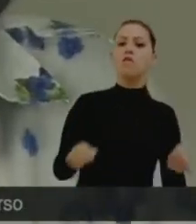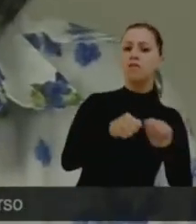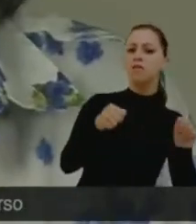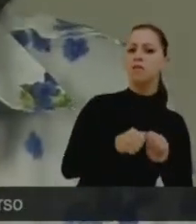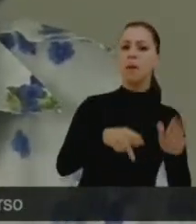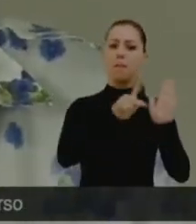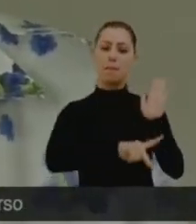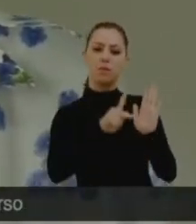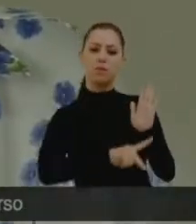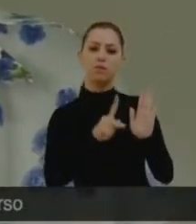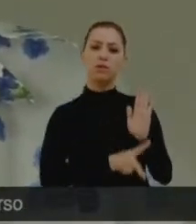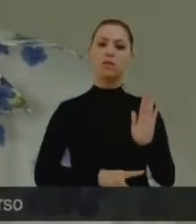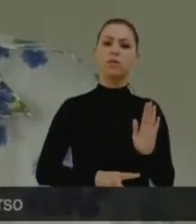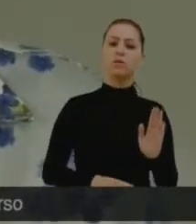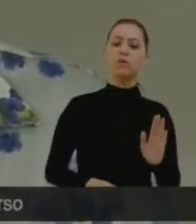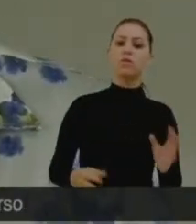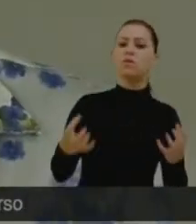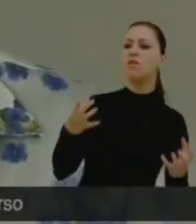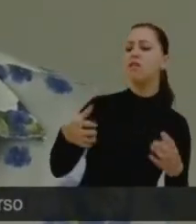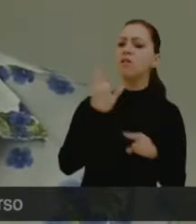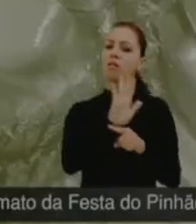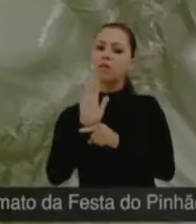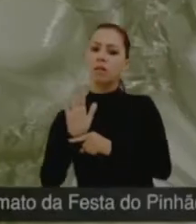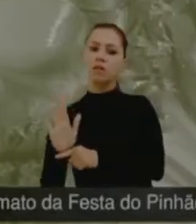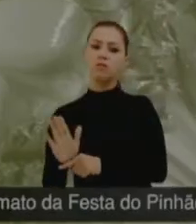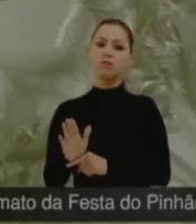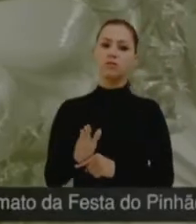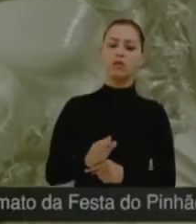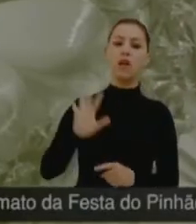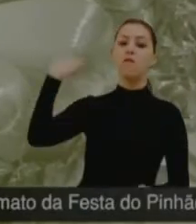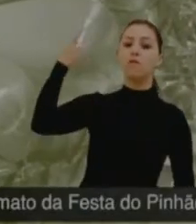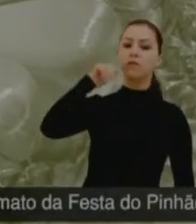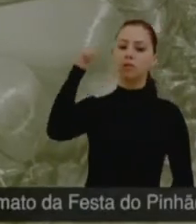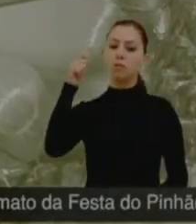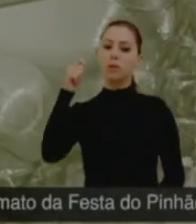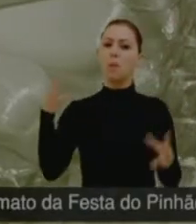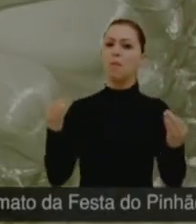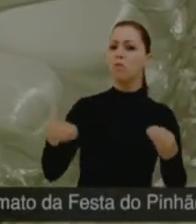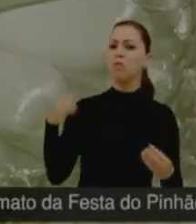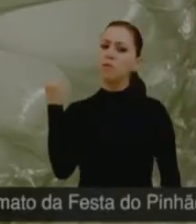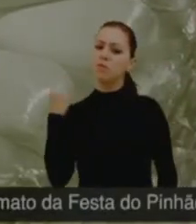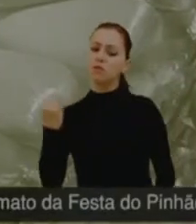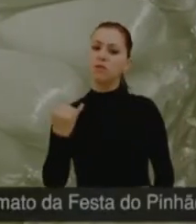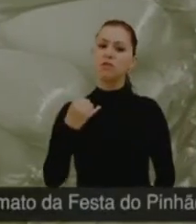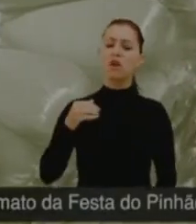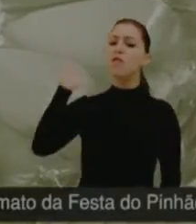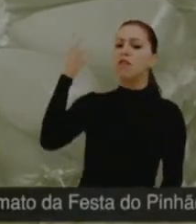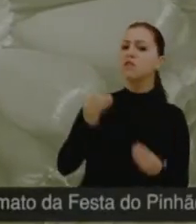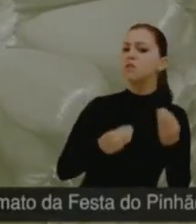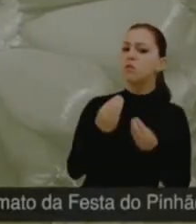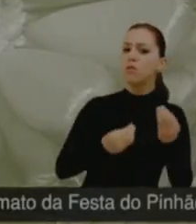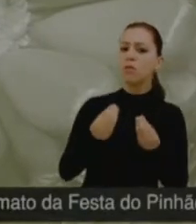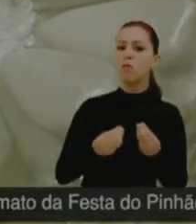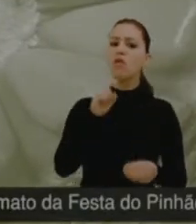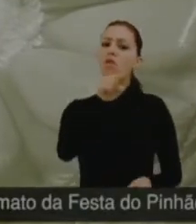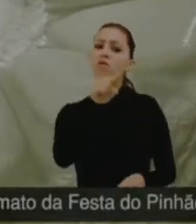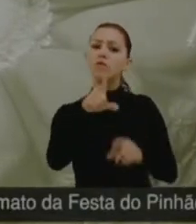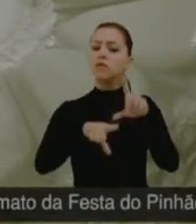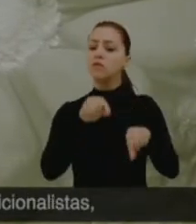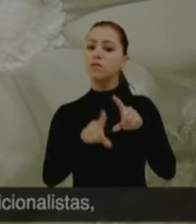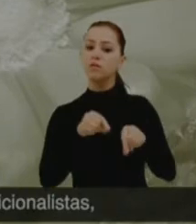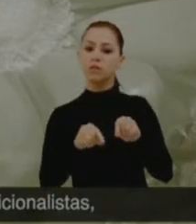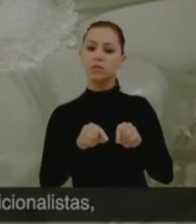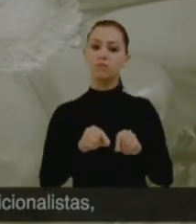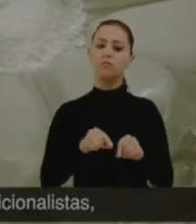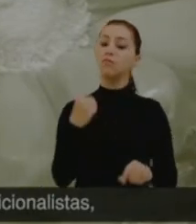um projeto e buscar esse recurso. A Festa do Pinhão, ela é muito importante e quem vai decidir o formato da Festa do